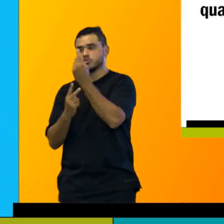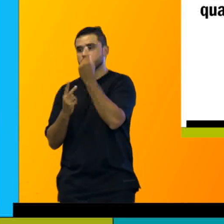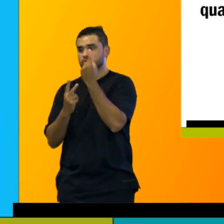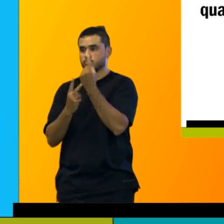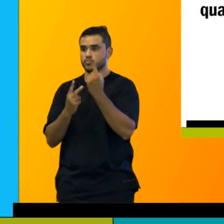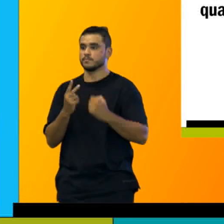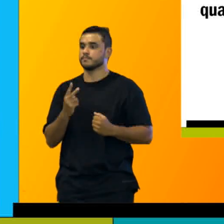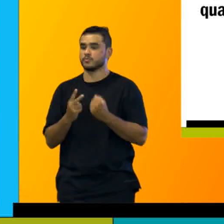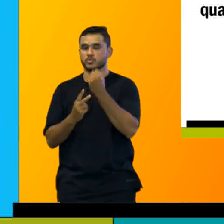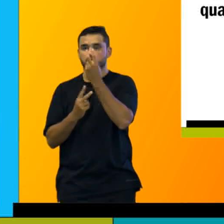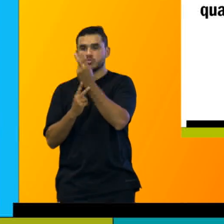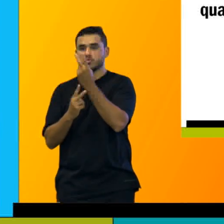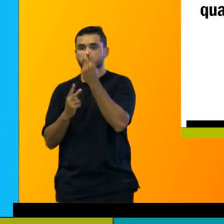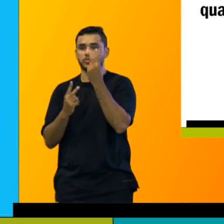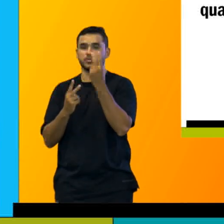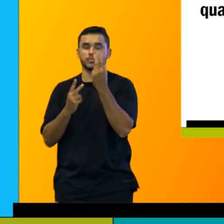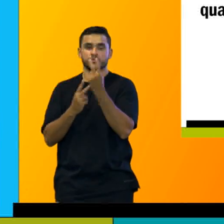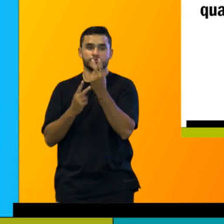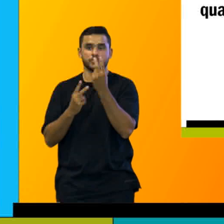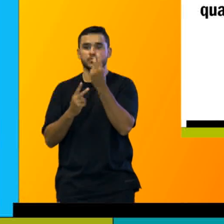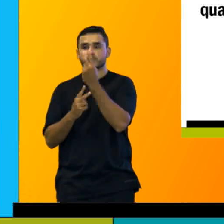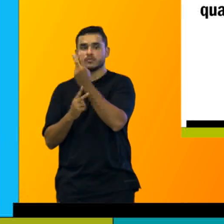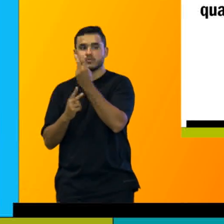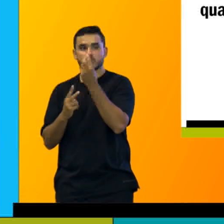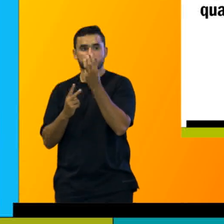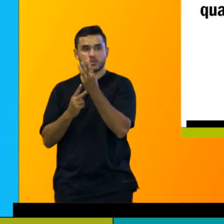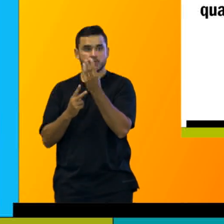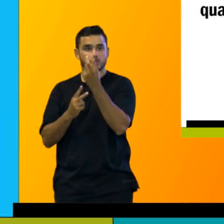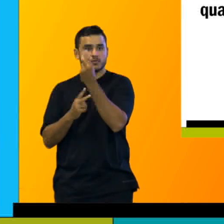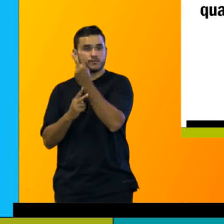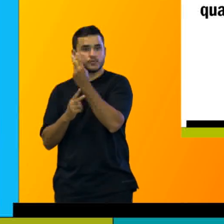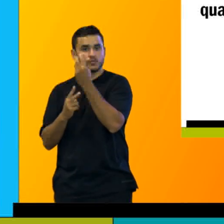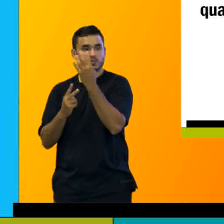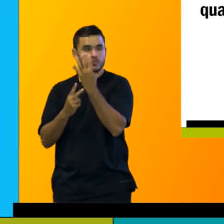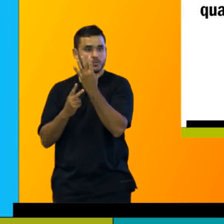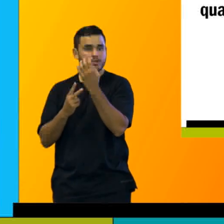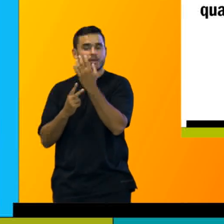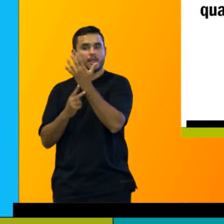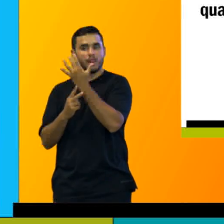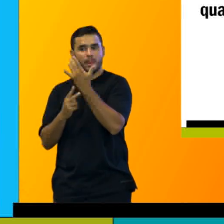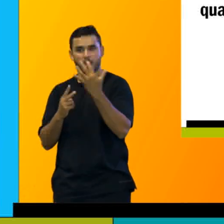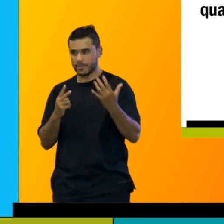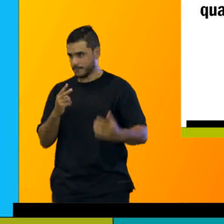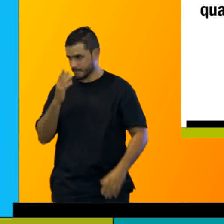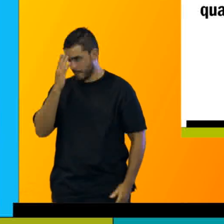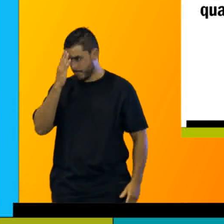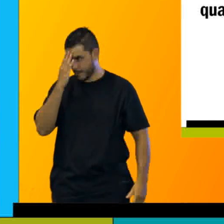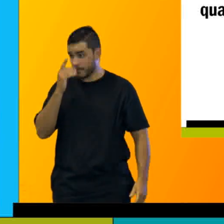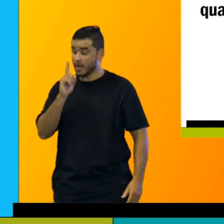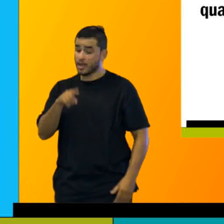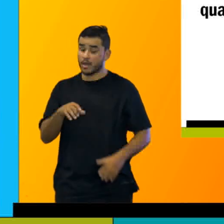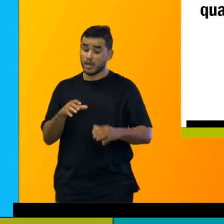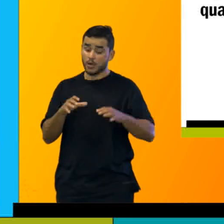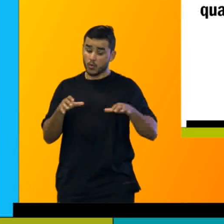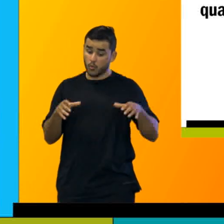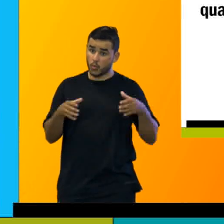1, 22, 23 e assim por diante. Tá certo? Porque no nosso sistema tem